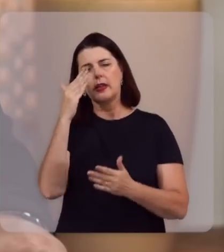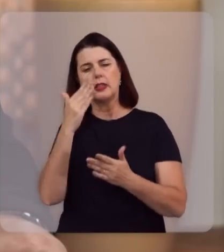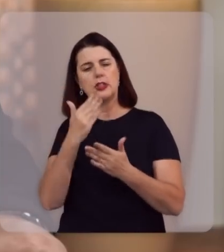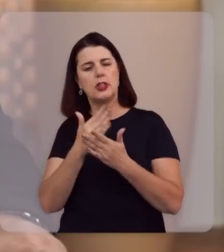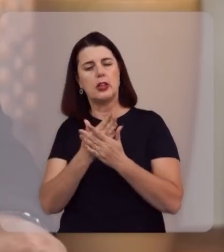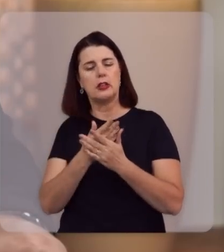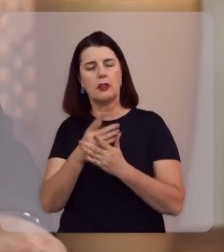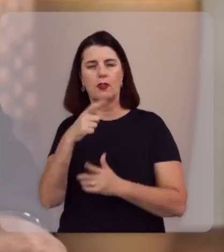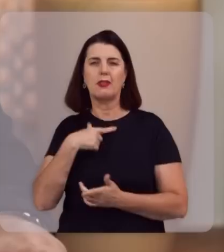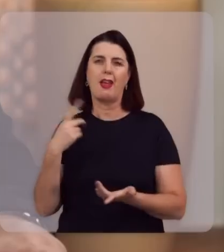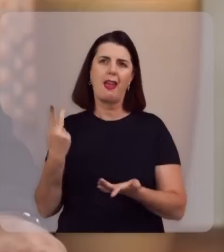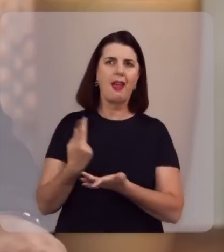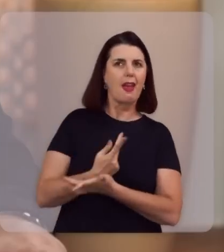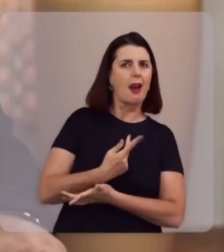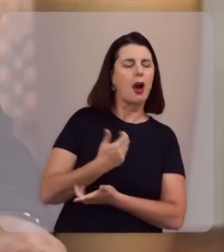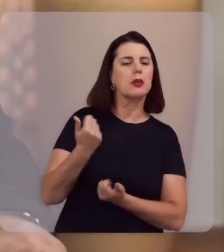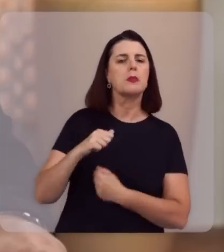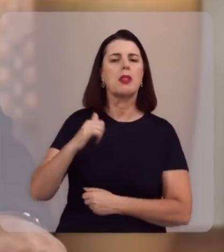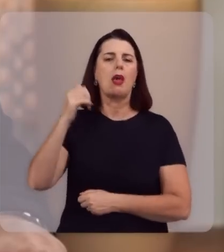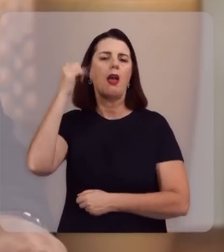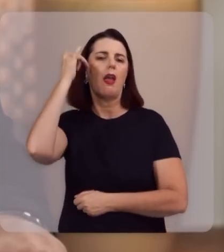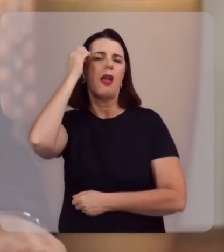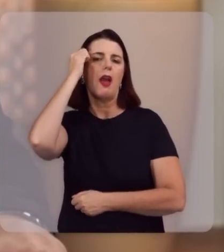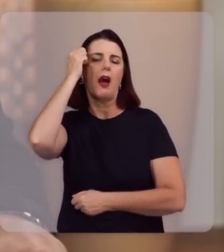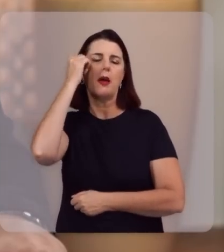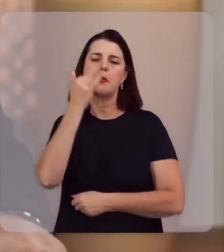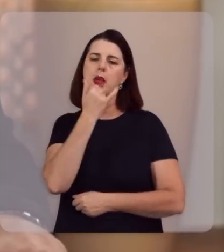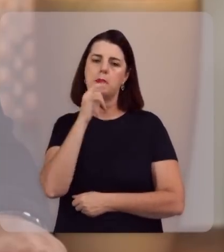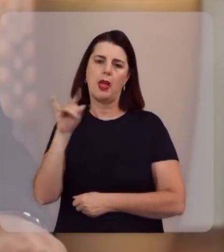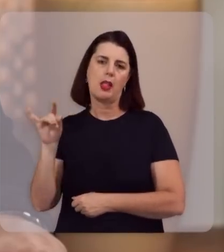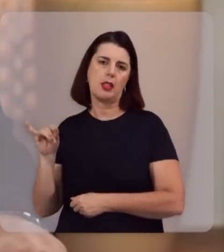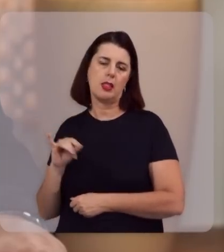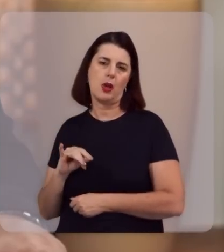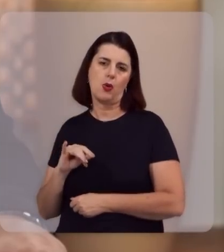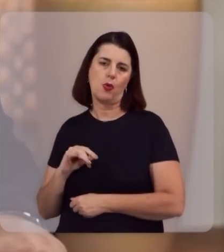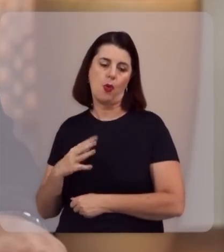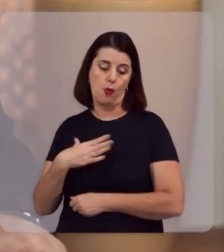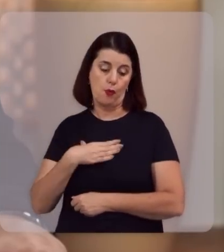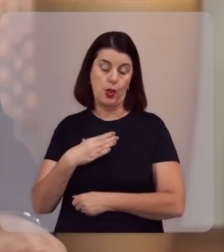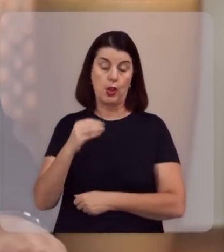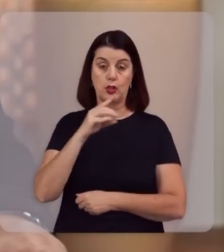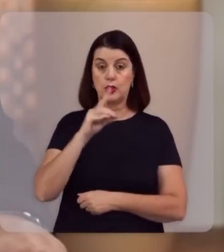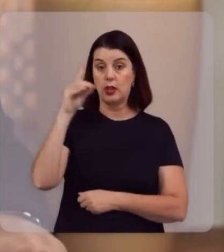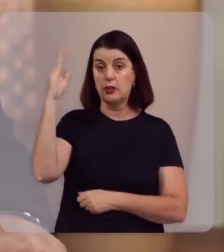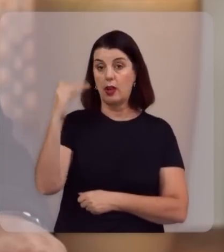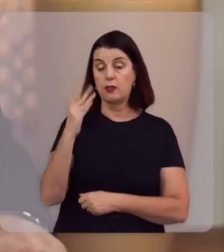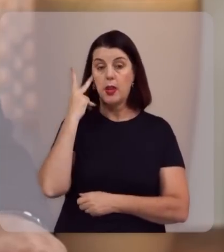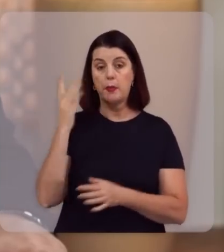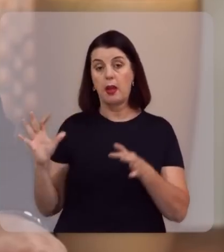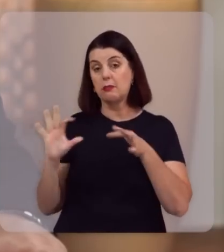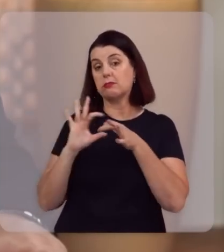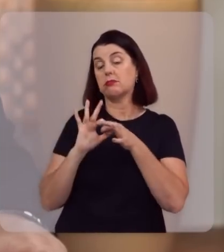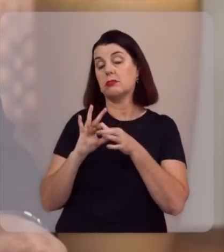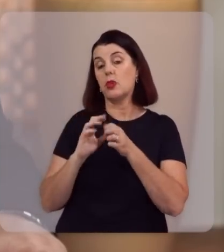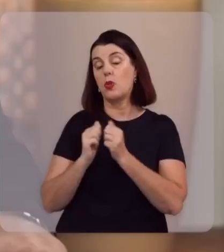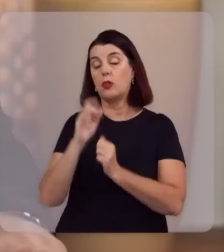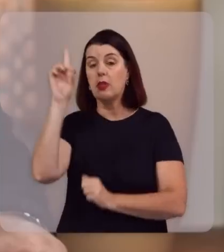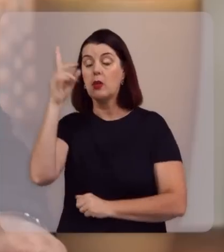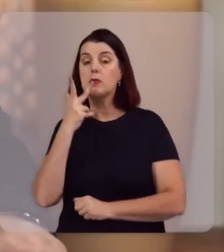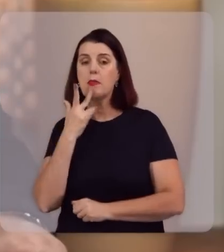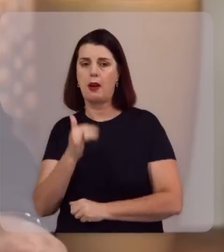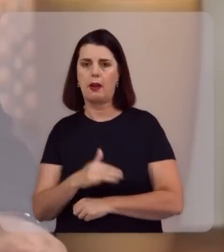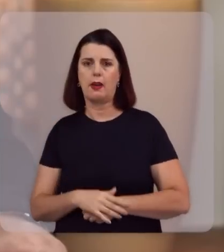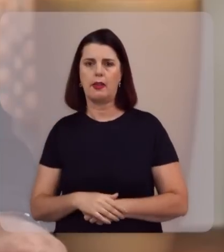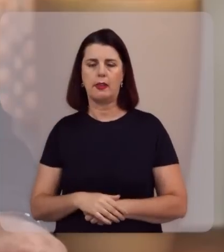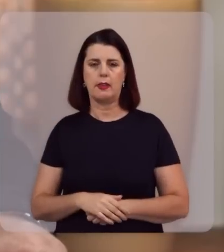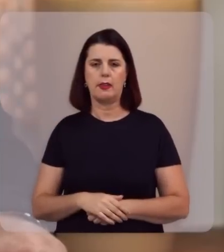que se excedeu, é importante que você se arrependa e peça perdão. O Filho de Deus veio para nos reconciliar com Deus